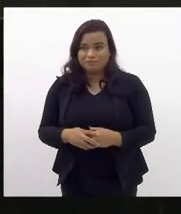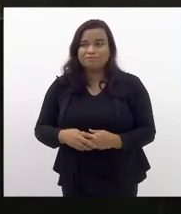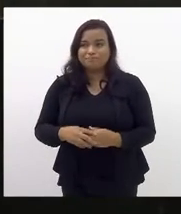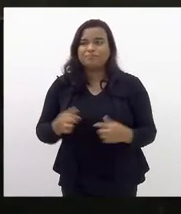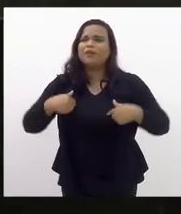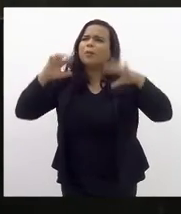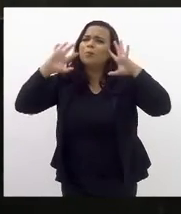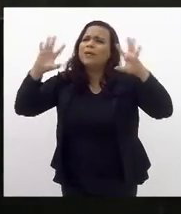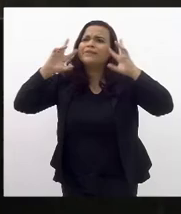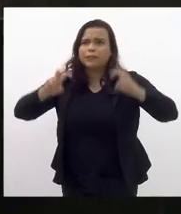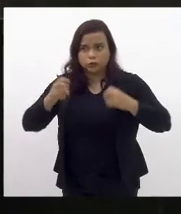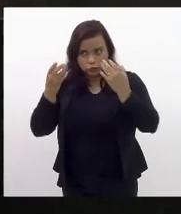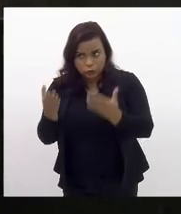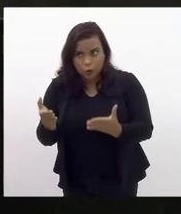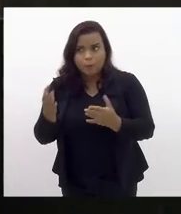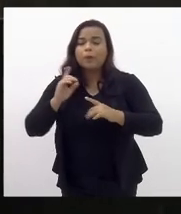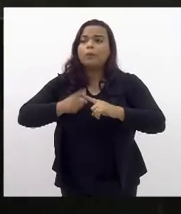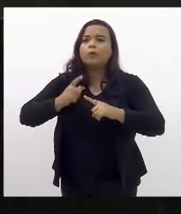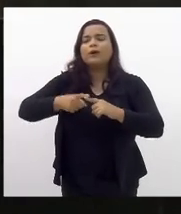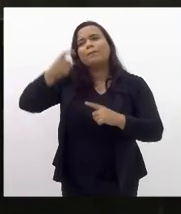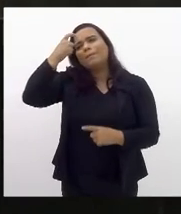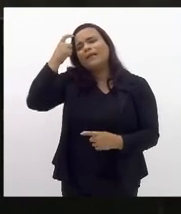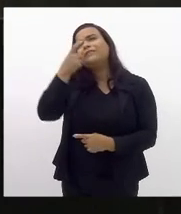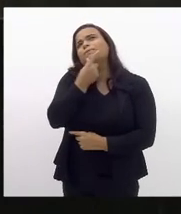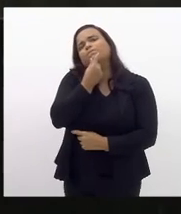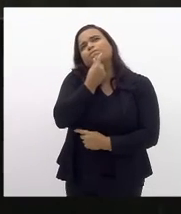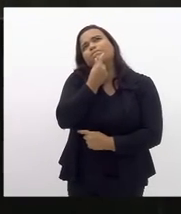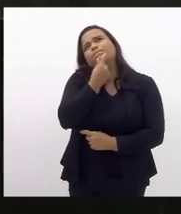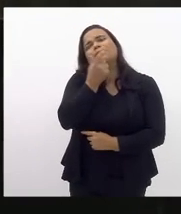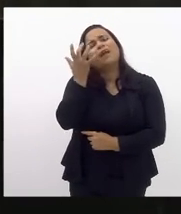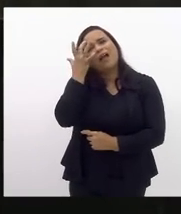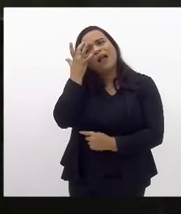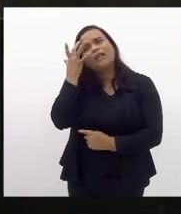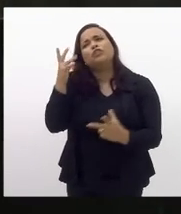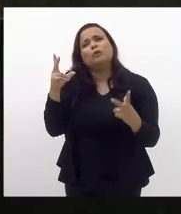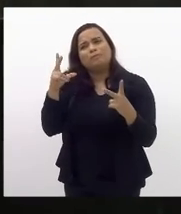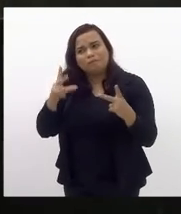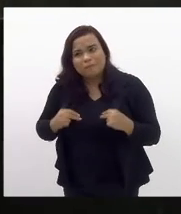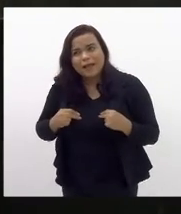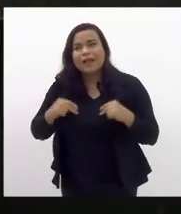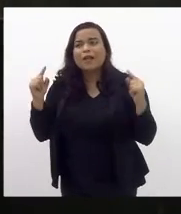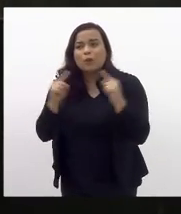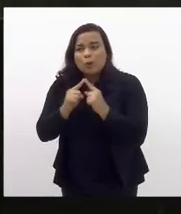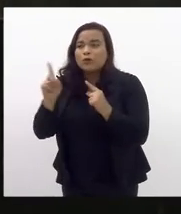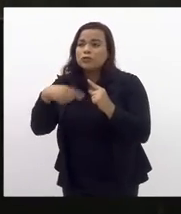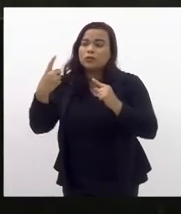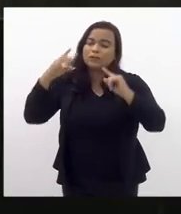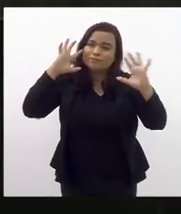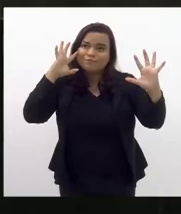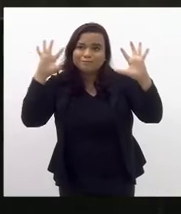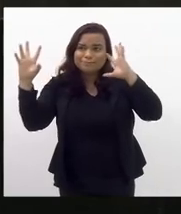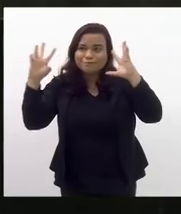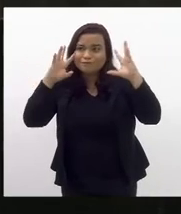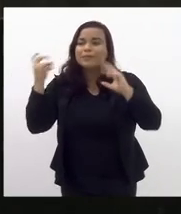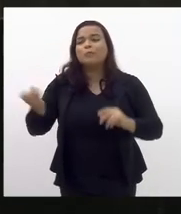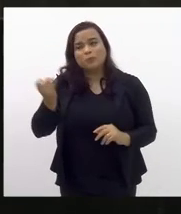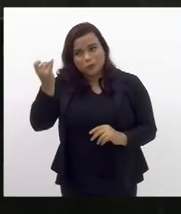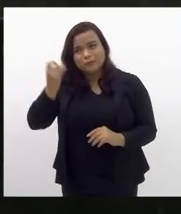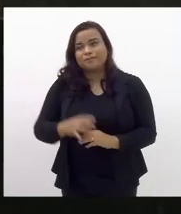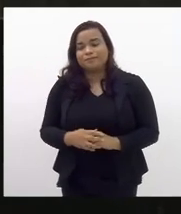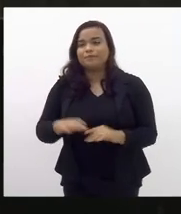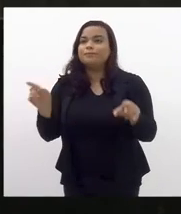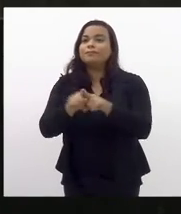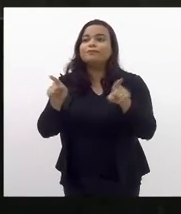temas porque eu acho que isso tudo merece reflexão. E, para terminar,